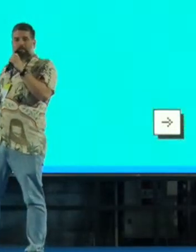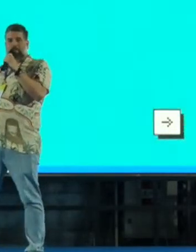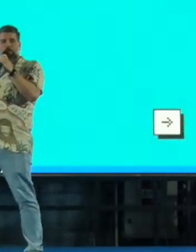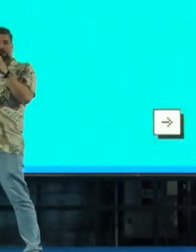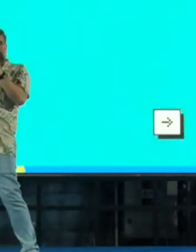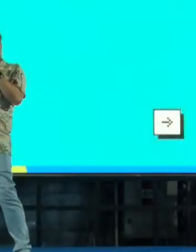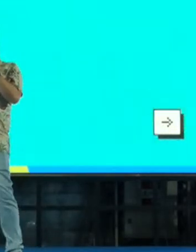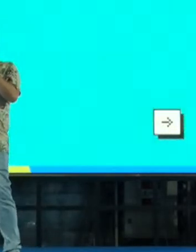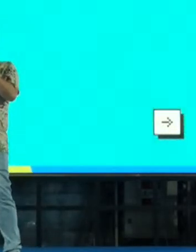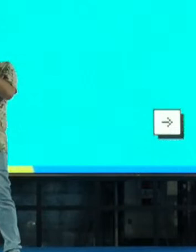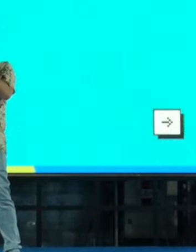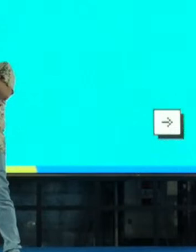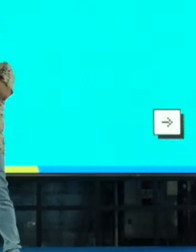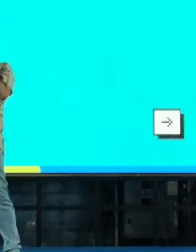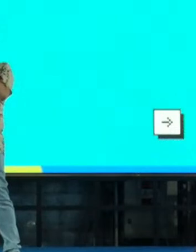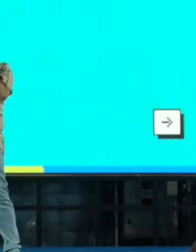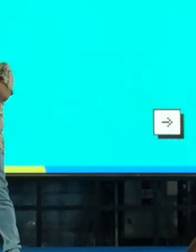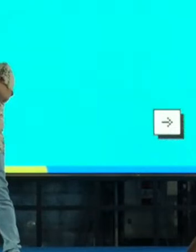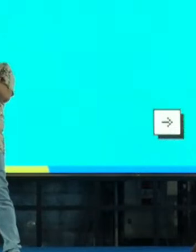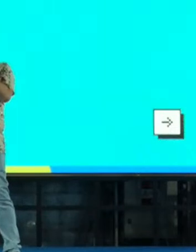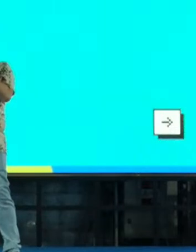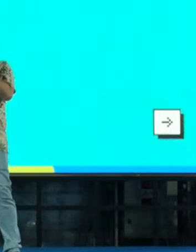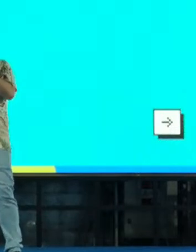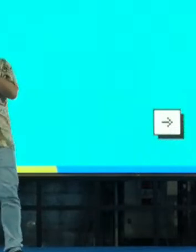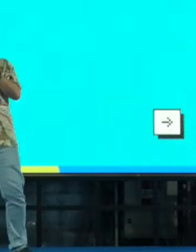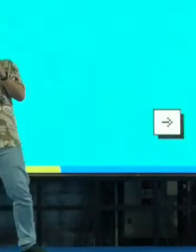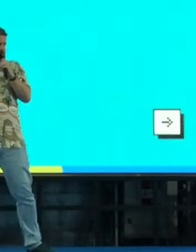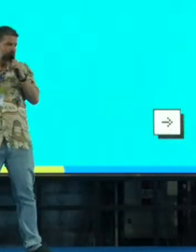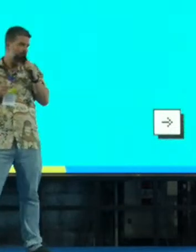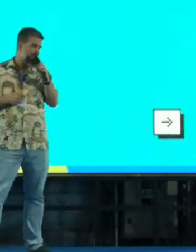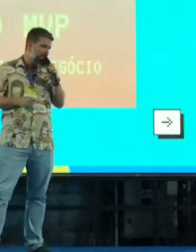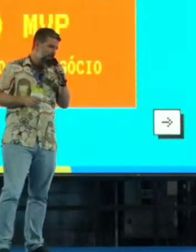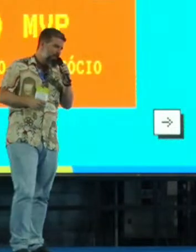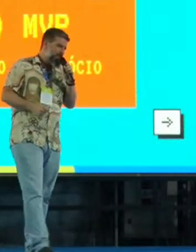Falei sobre a importância de errar muito, rápido e barato para inovar.